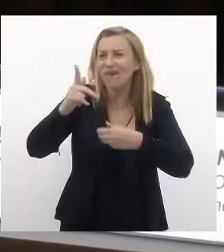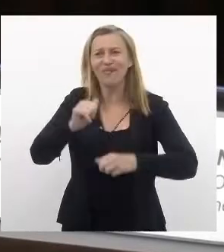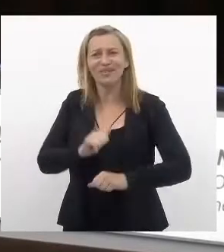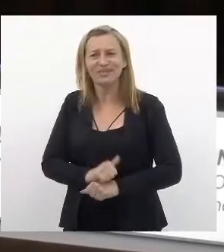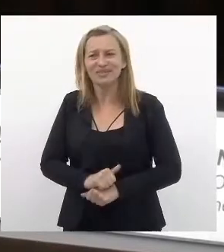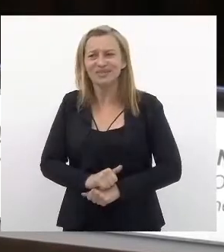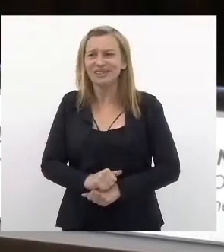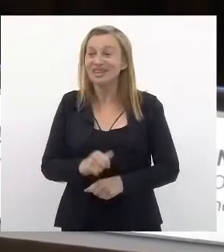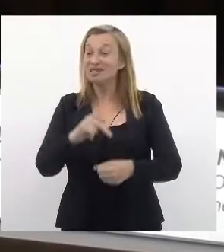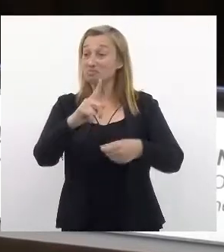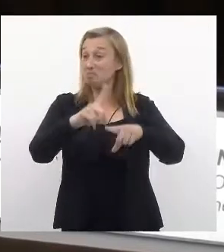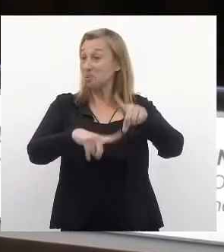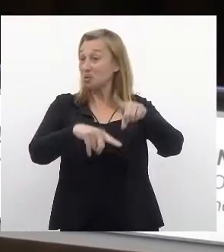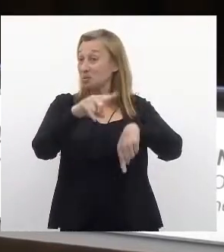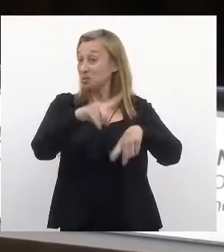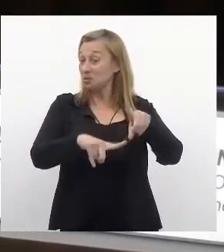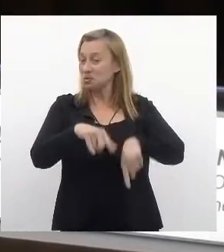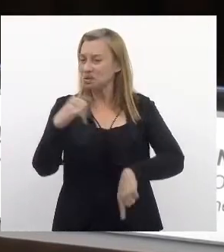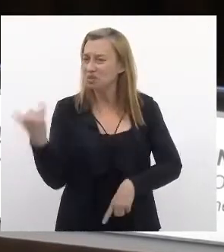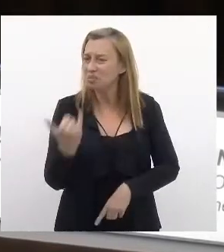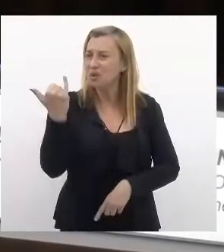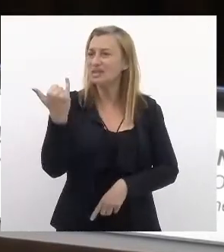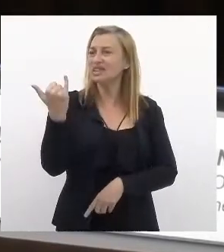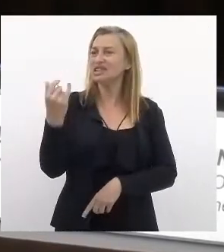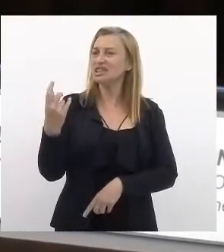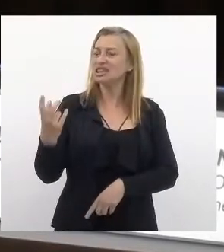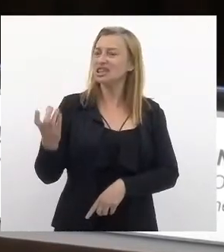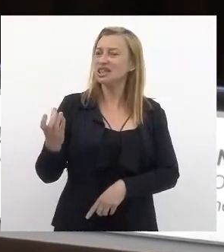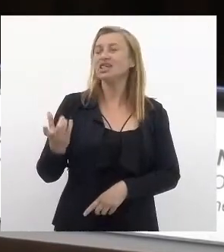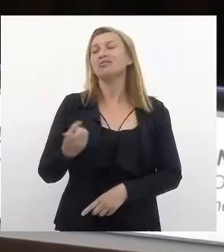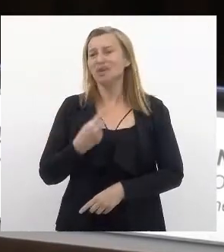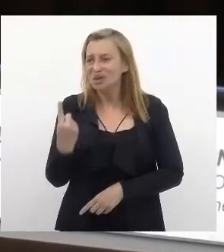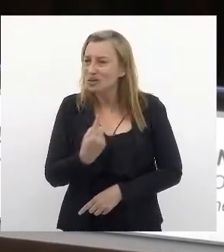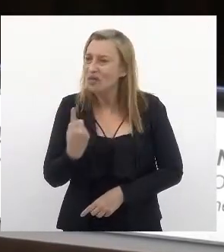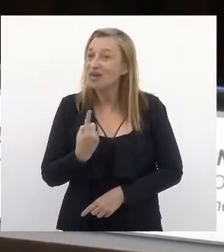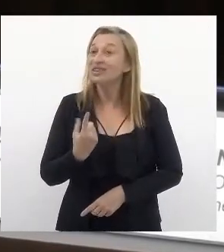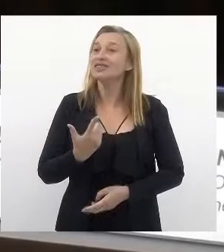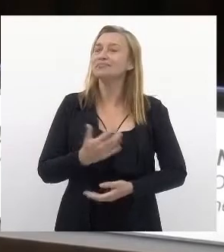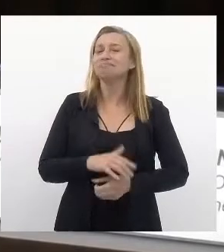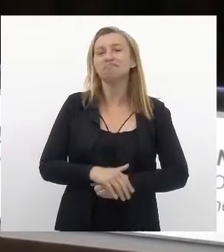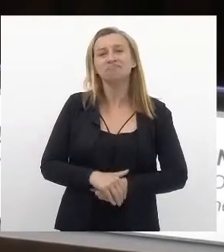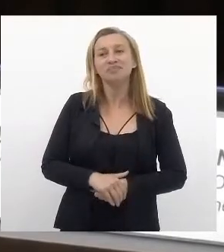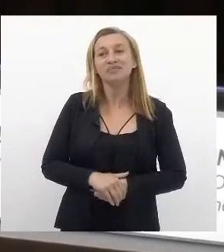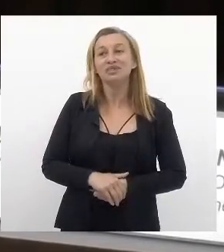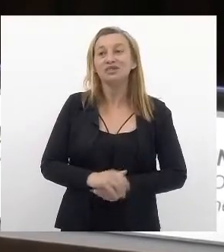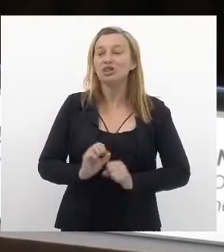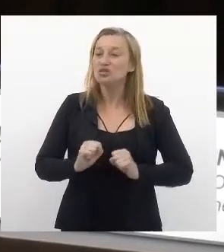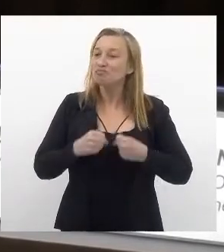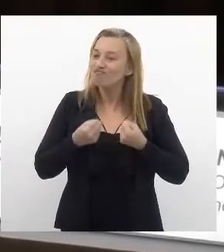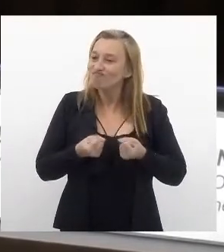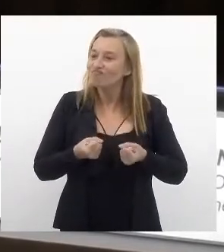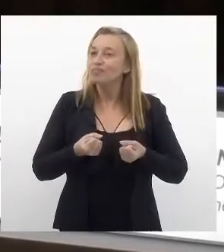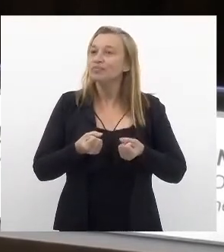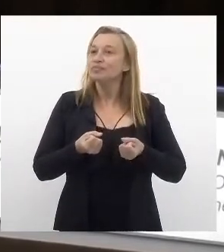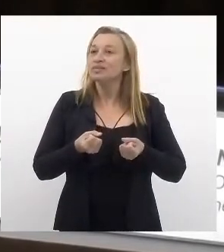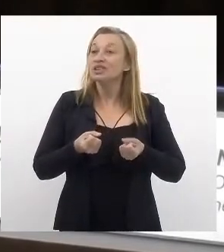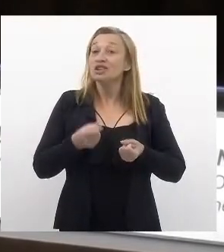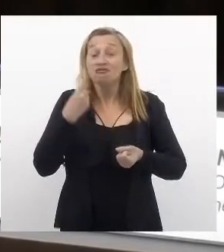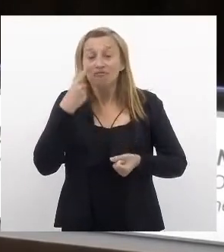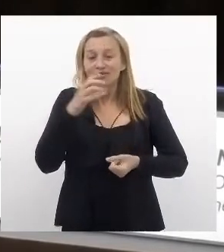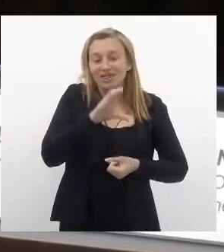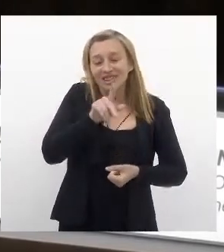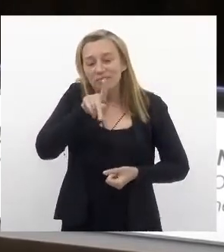Esse produto tão importante para nós, foi buscar numa